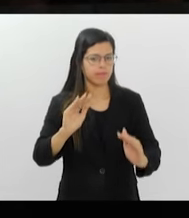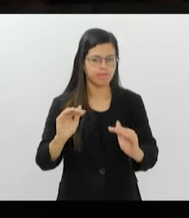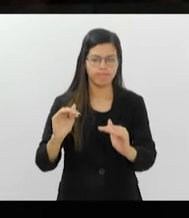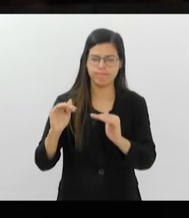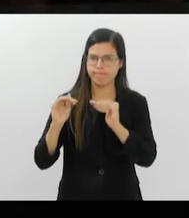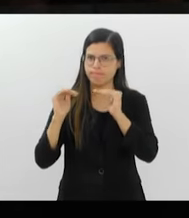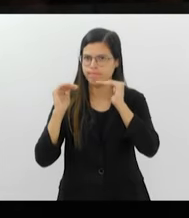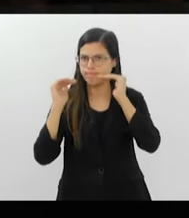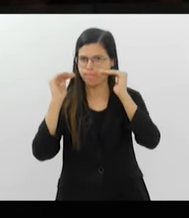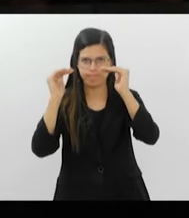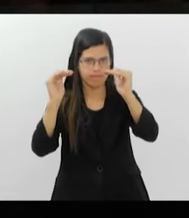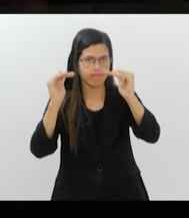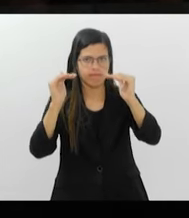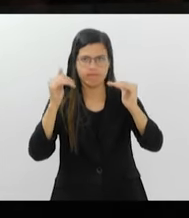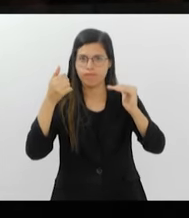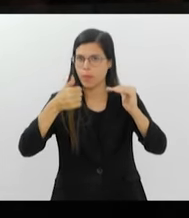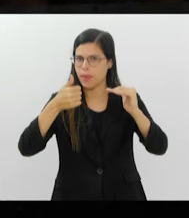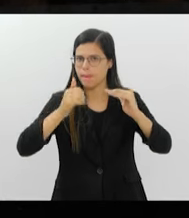de primeira linha,